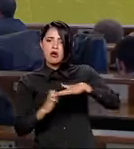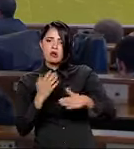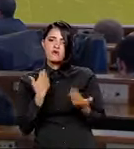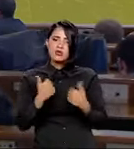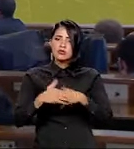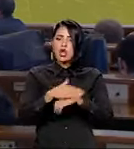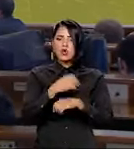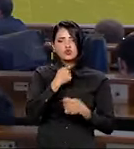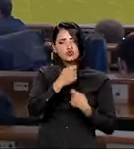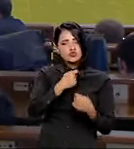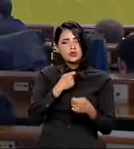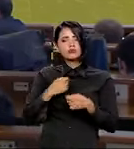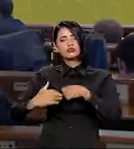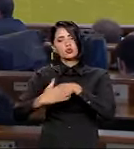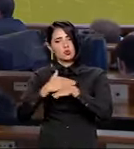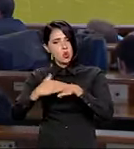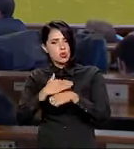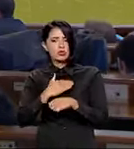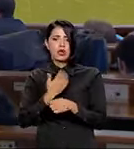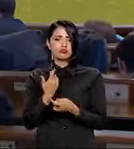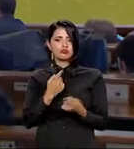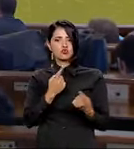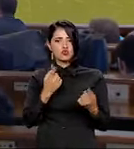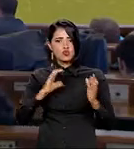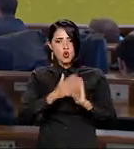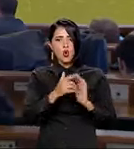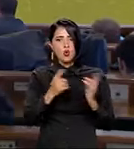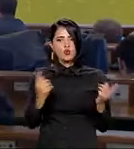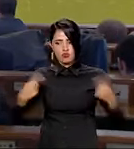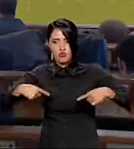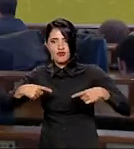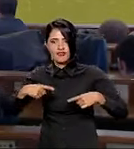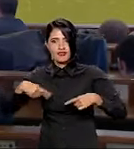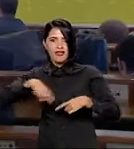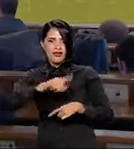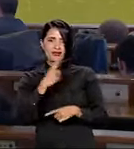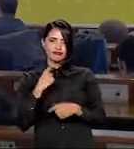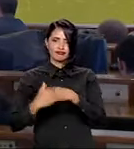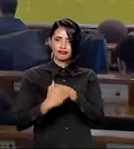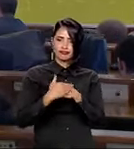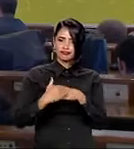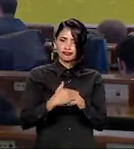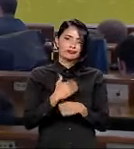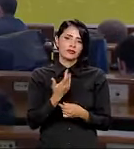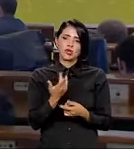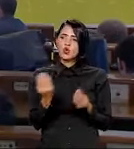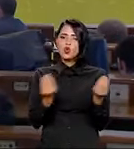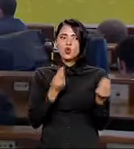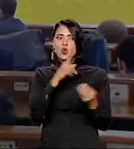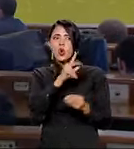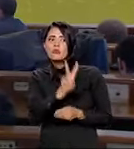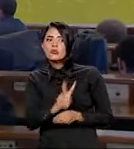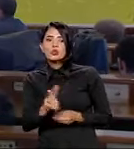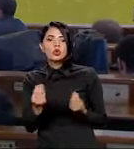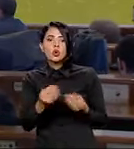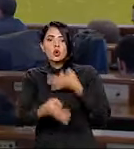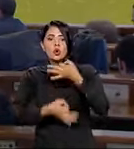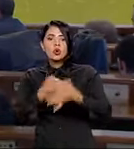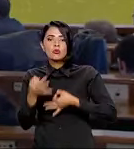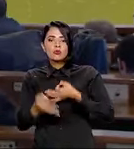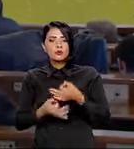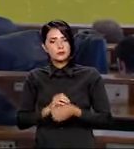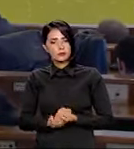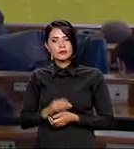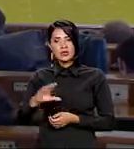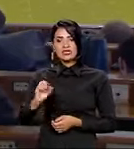conversar com jornalistas, conversar com a oposição, como ele conversou, para voltar e me dar uma imagem de como é que está a Venezuela. O